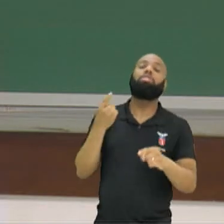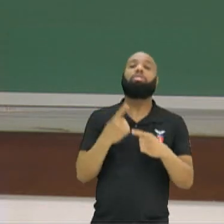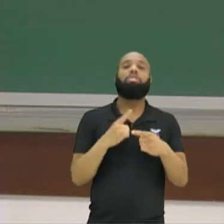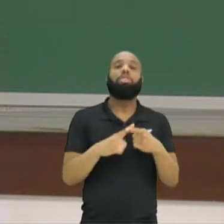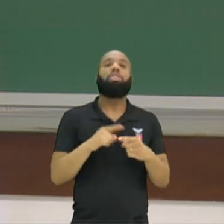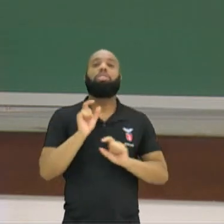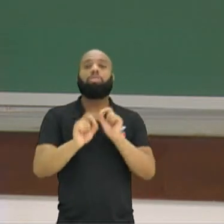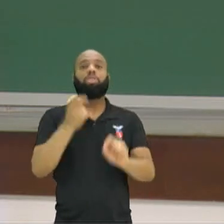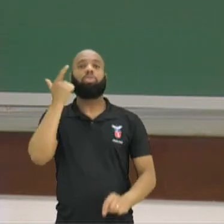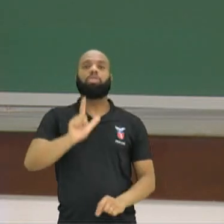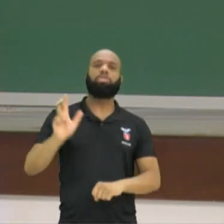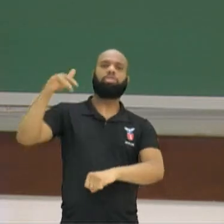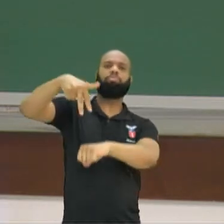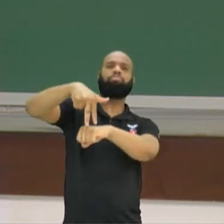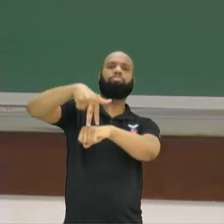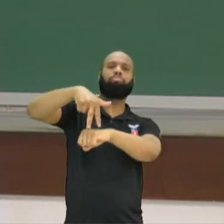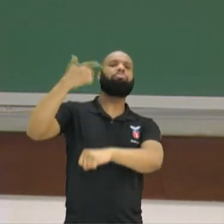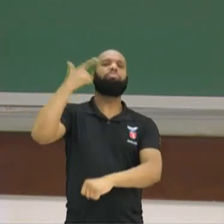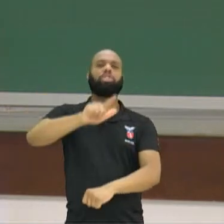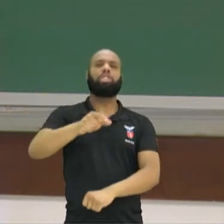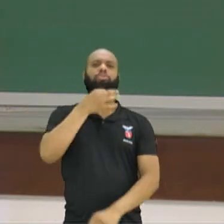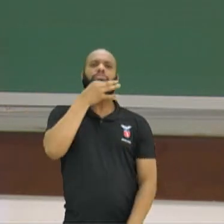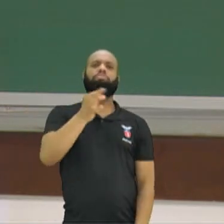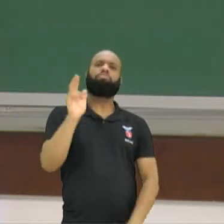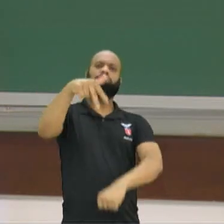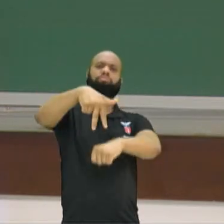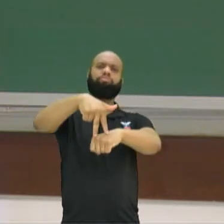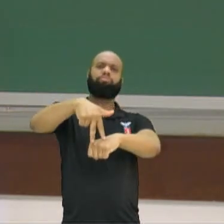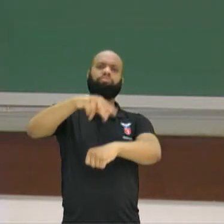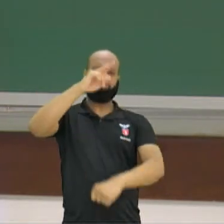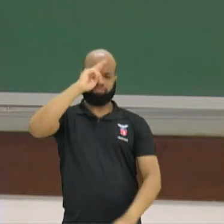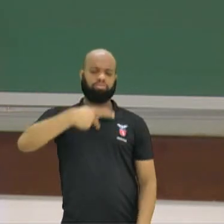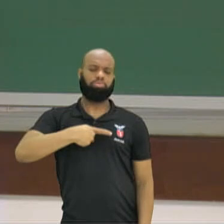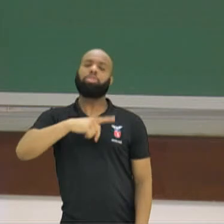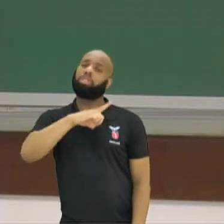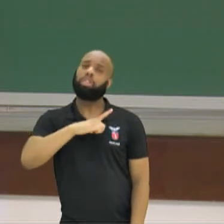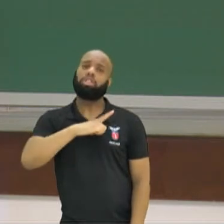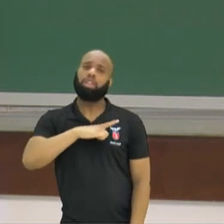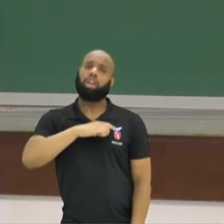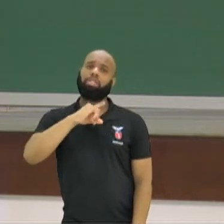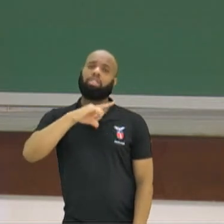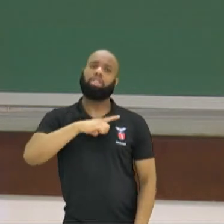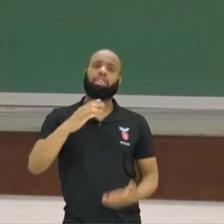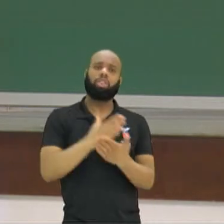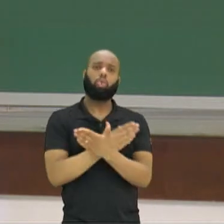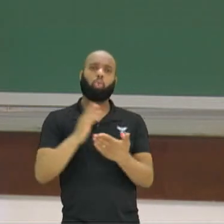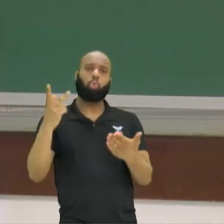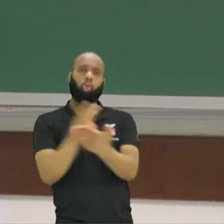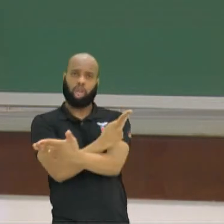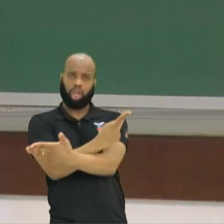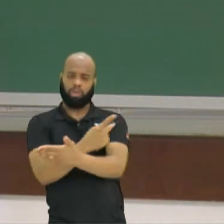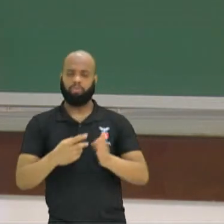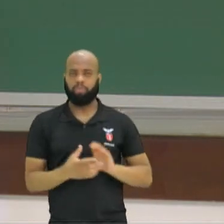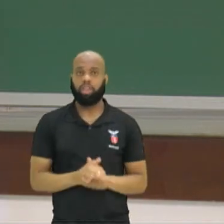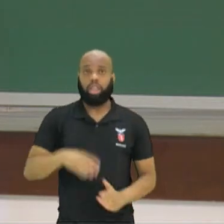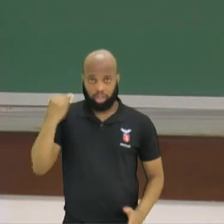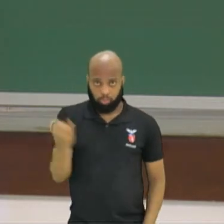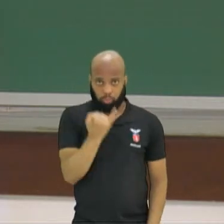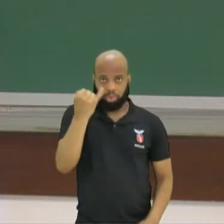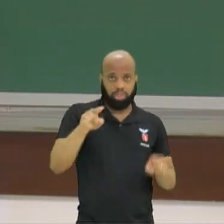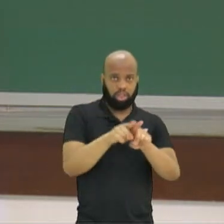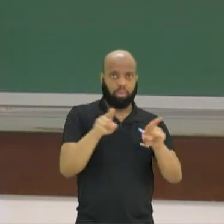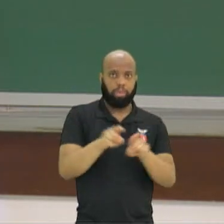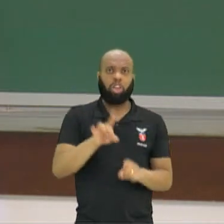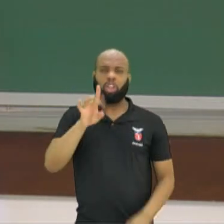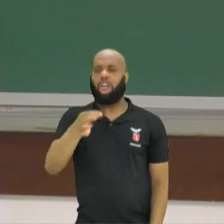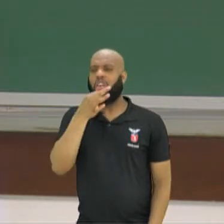gente ter um posicionamento crítico, um posicionamento pessoal crítico diante dos fatos relatados. Né? É importante também não